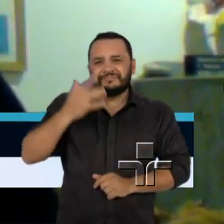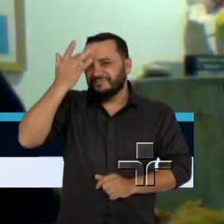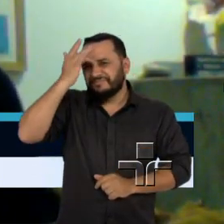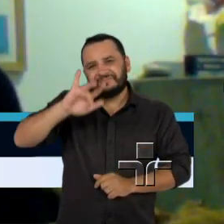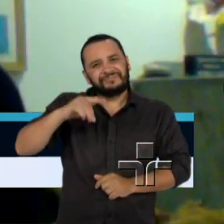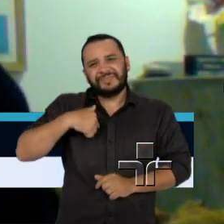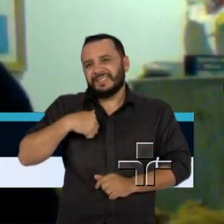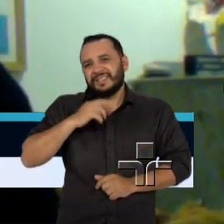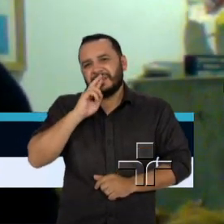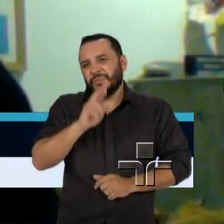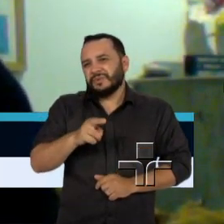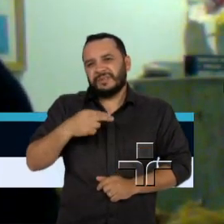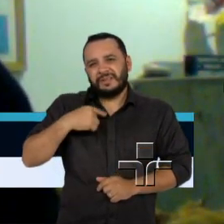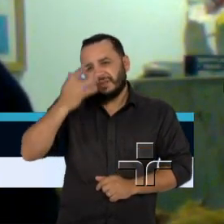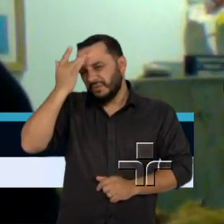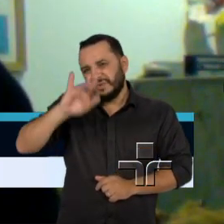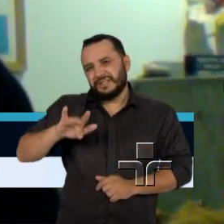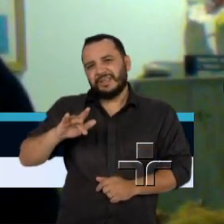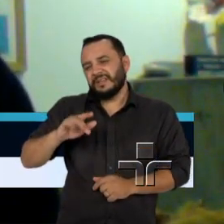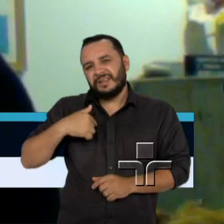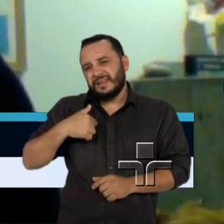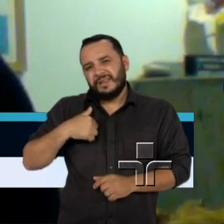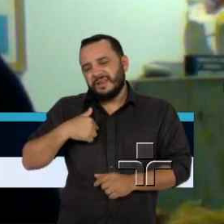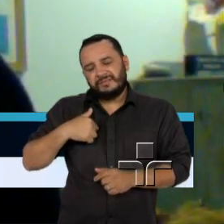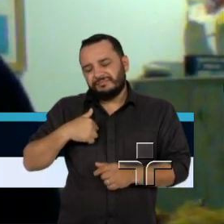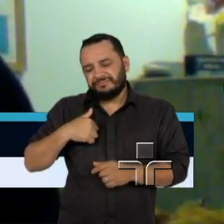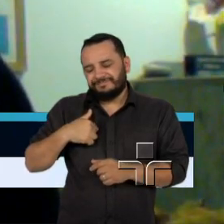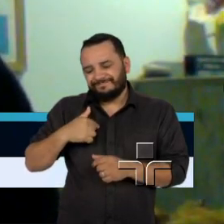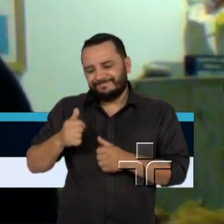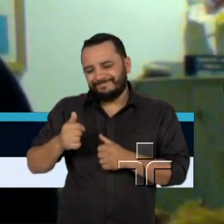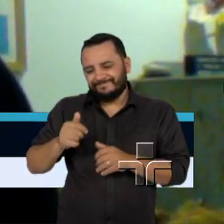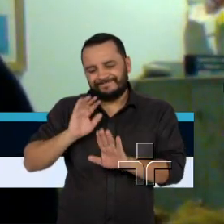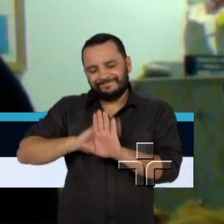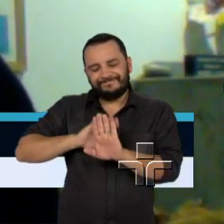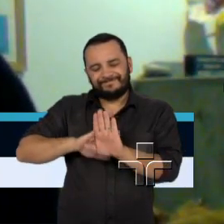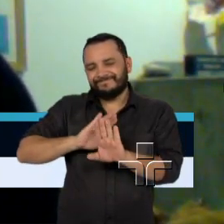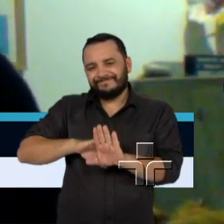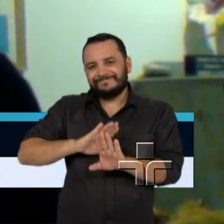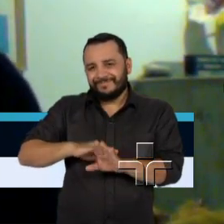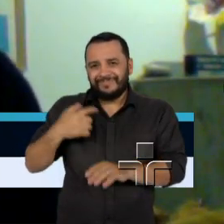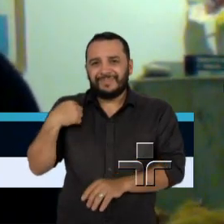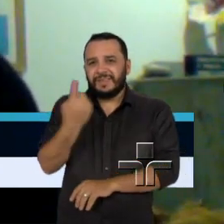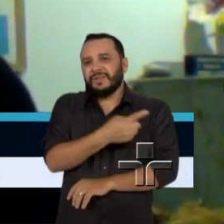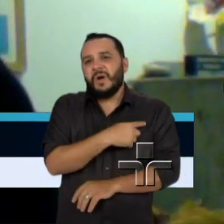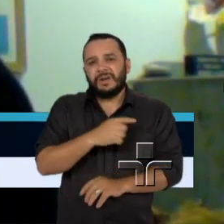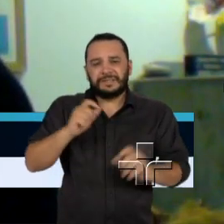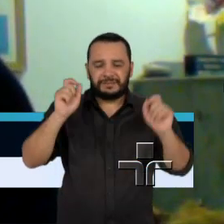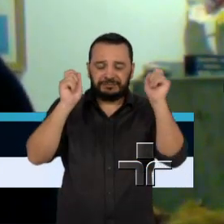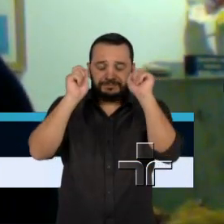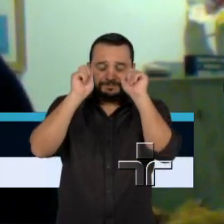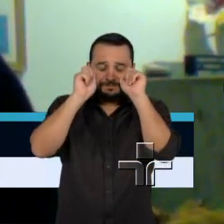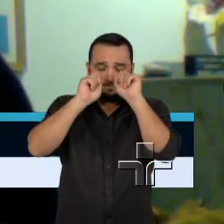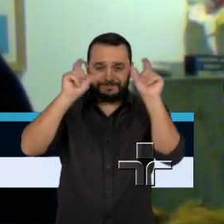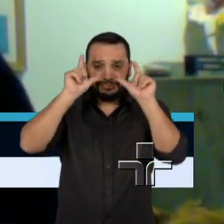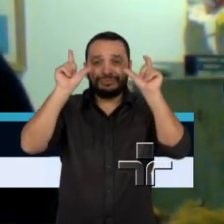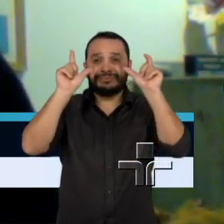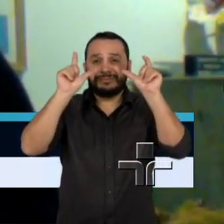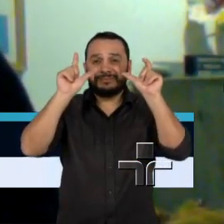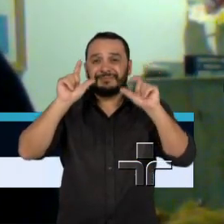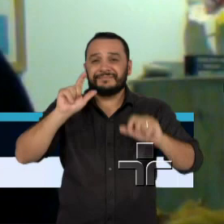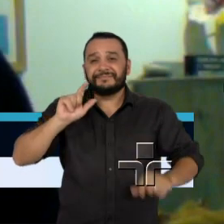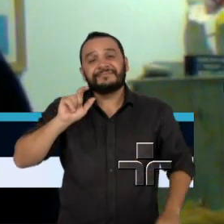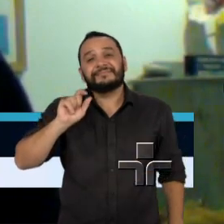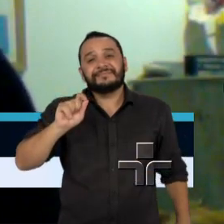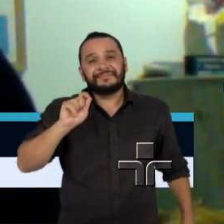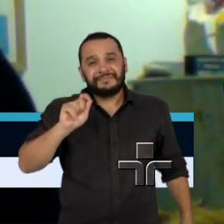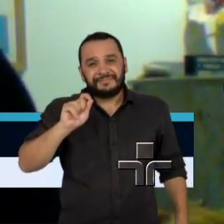não sei informações de bastidores o que a gente está muito perplexo é com o